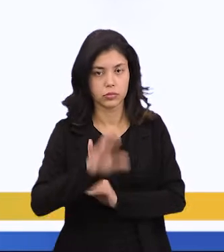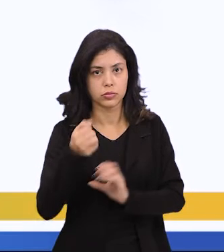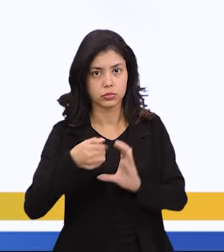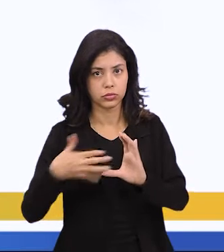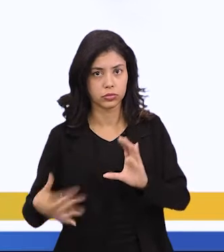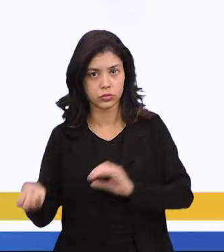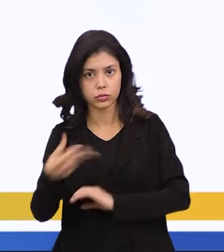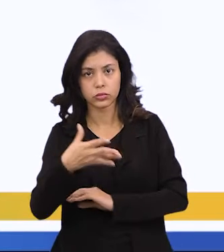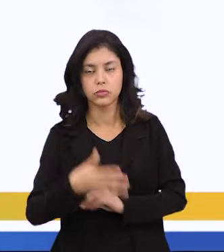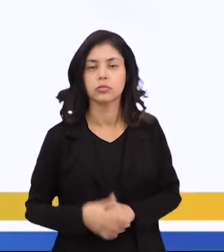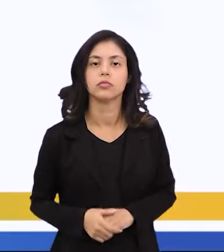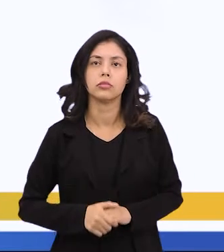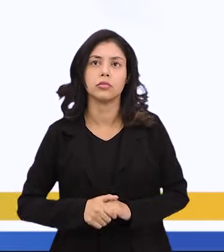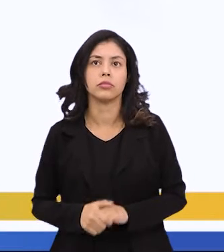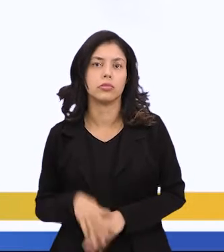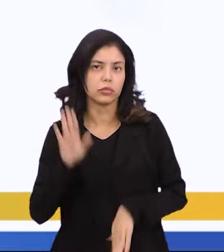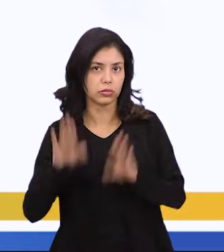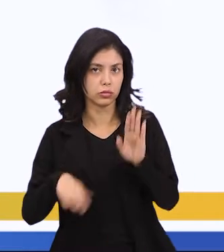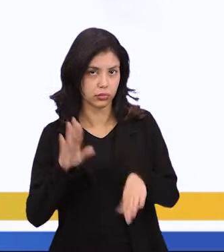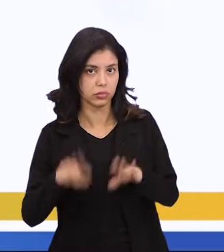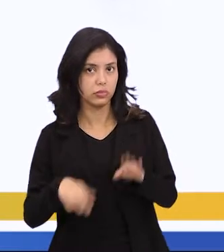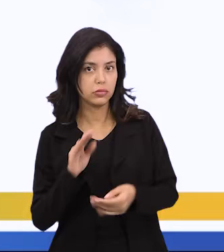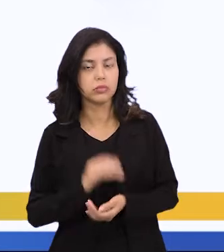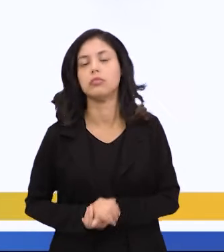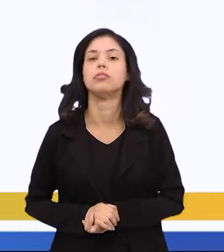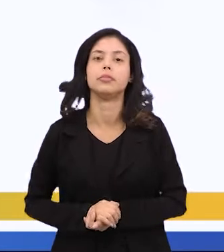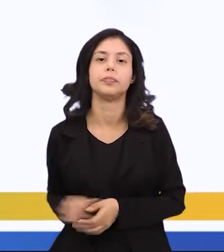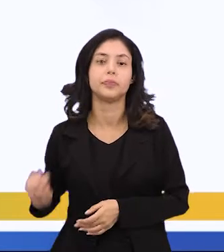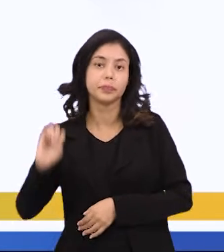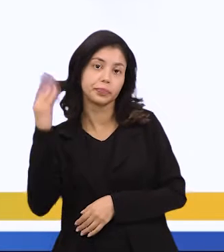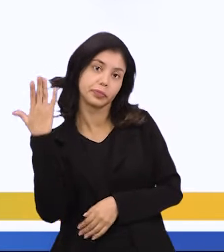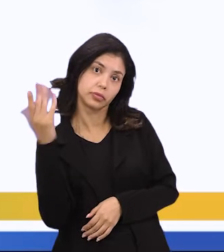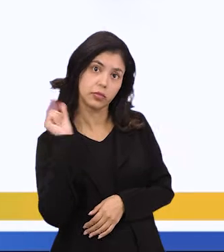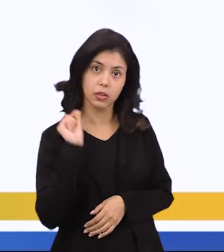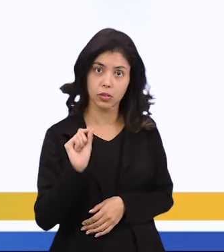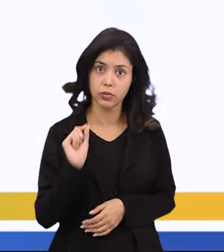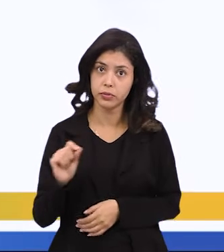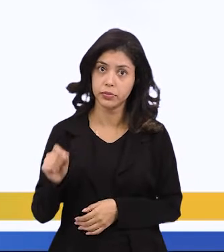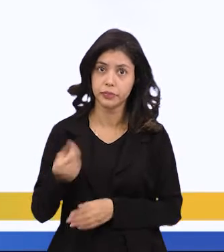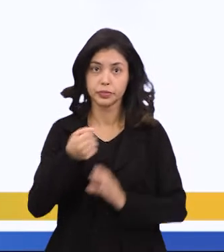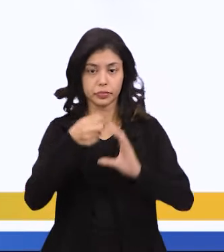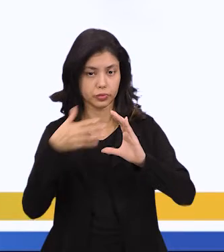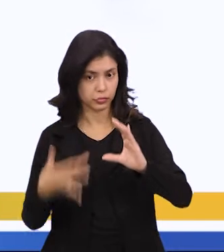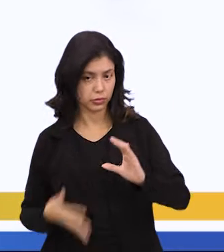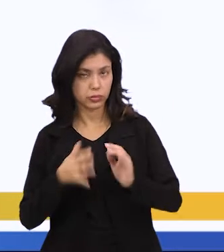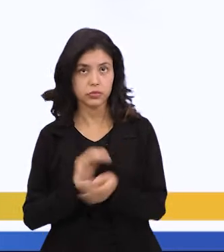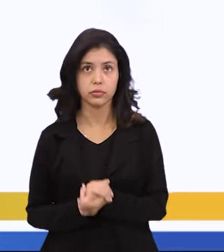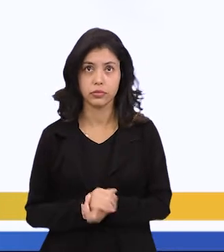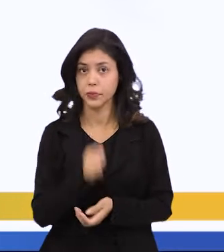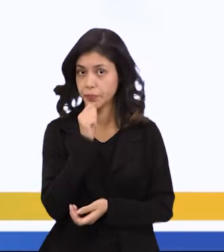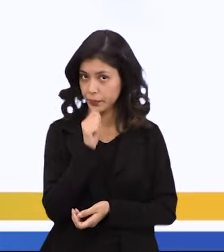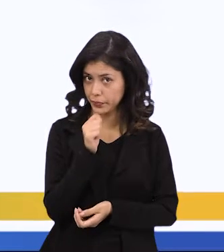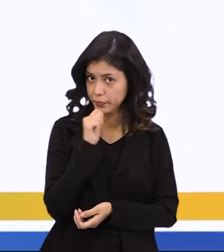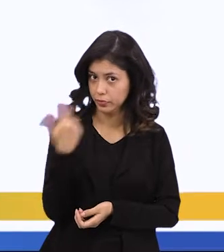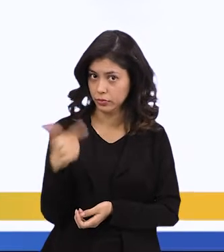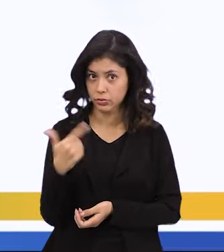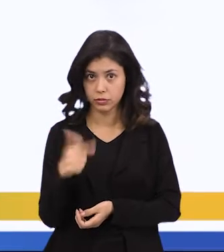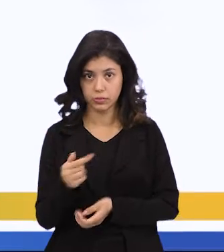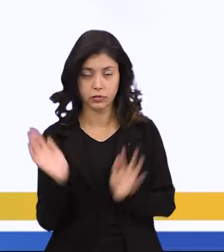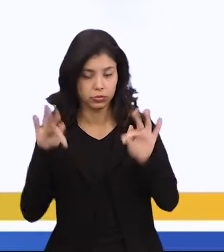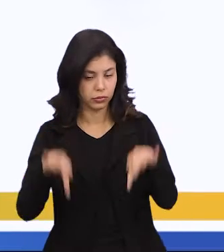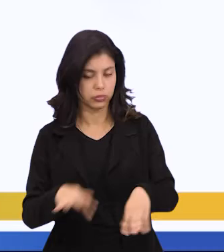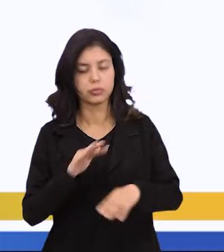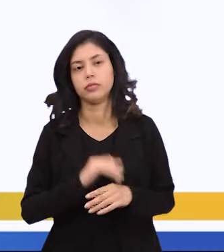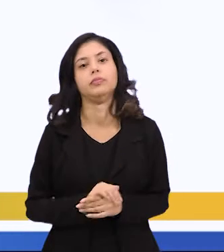espécie. Mas, às vezes, acontece de que a especiação ainda não foi concluída